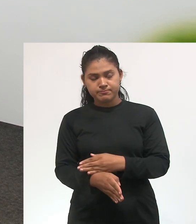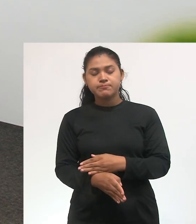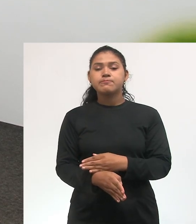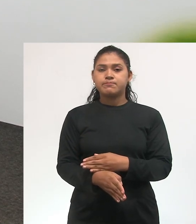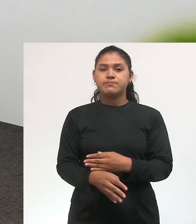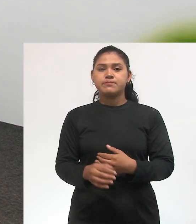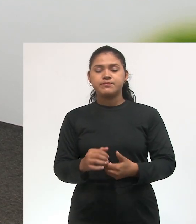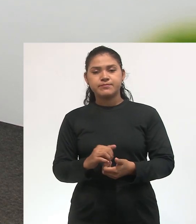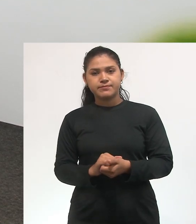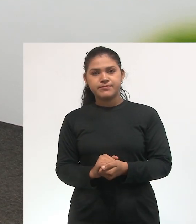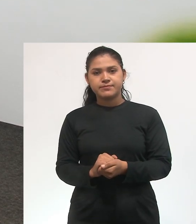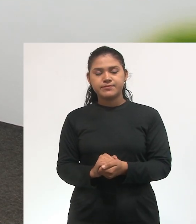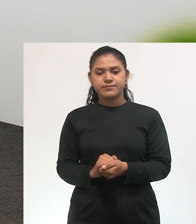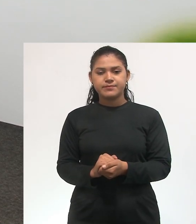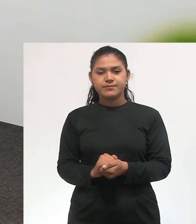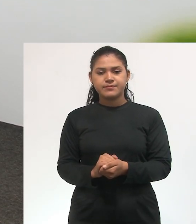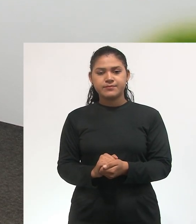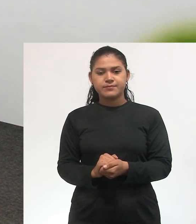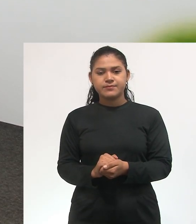mangas longas,